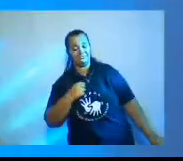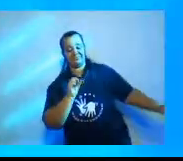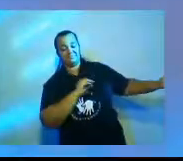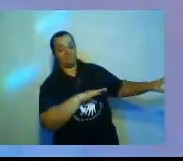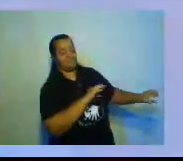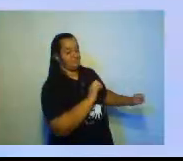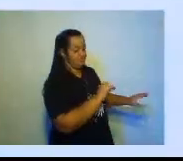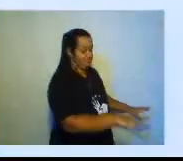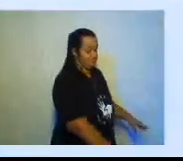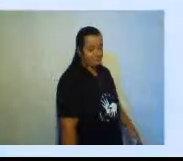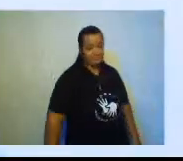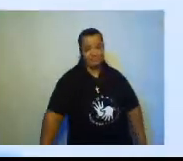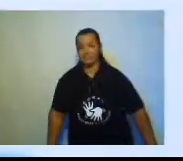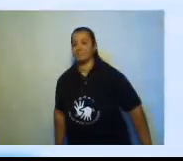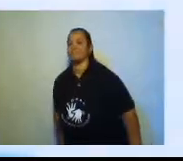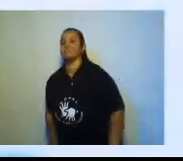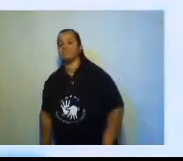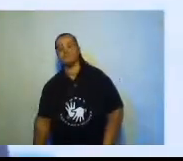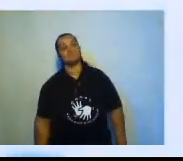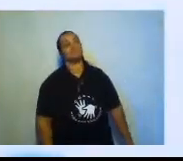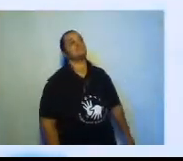ensinou fui